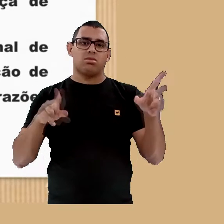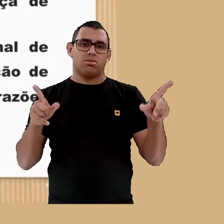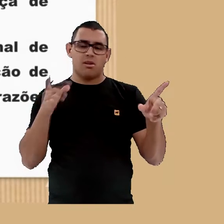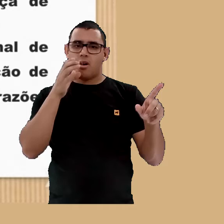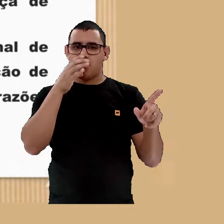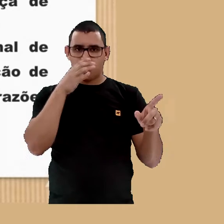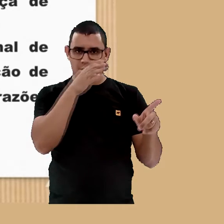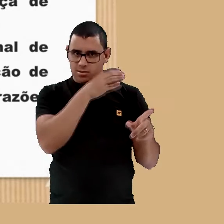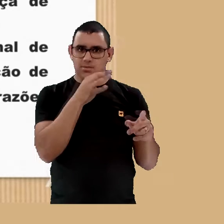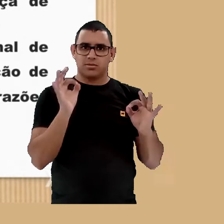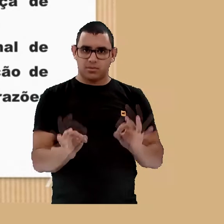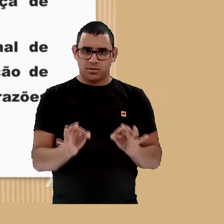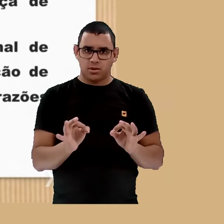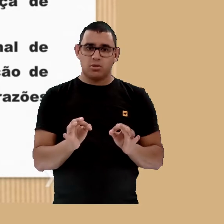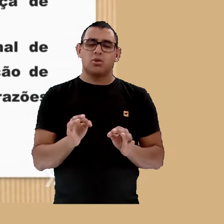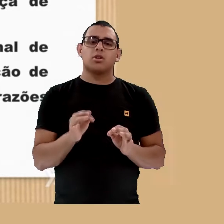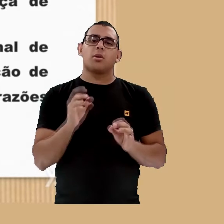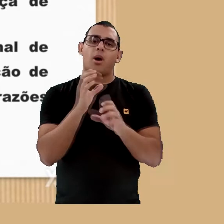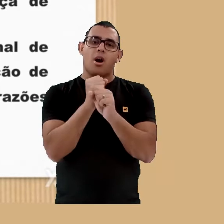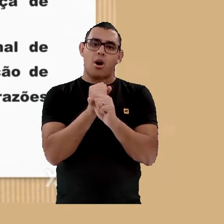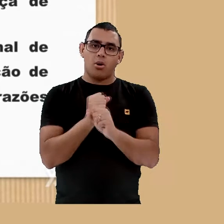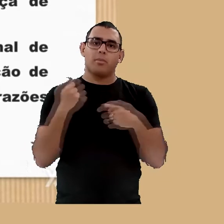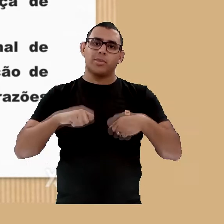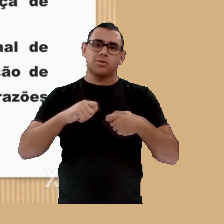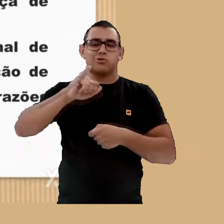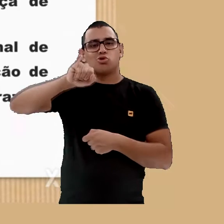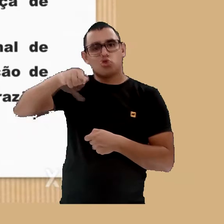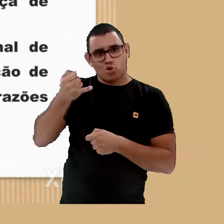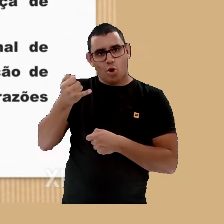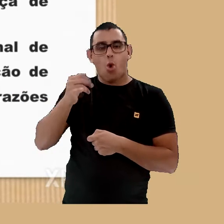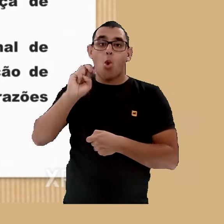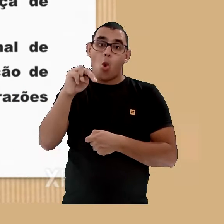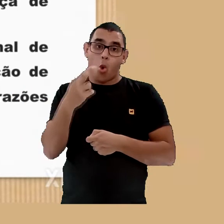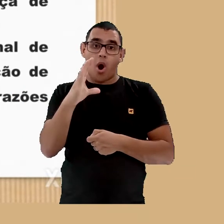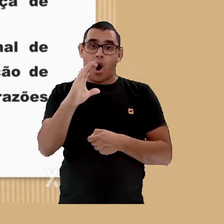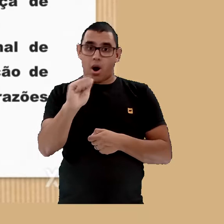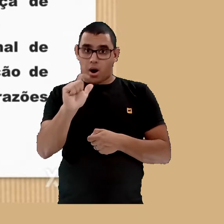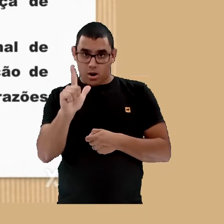E as unidades de medida utilizadas são joule e caloria.